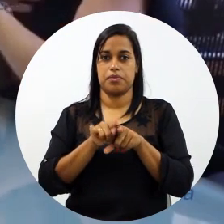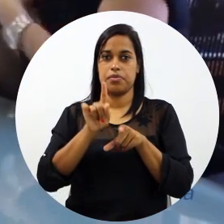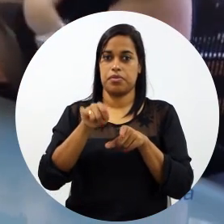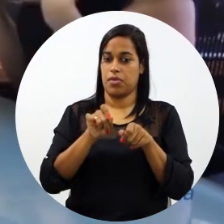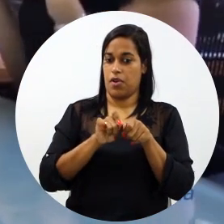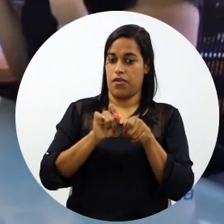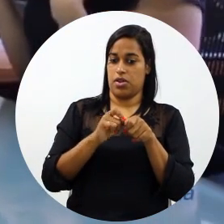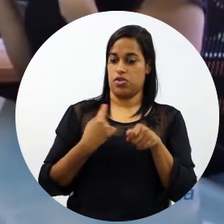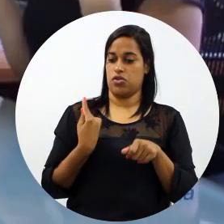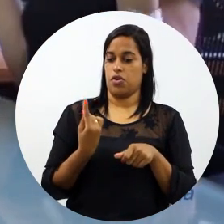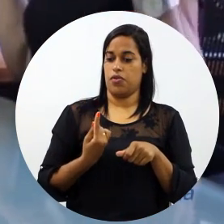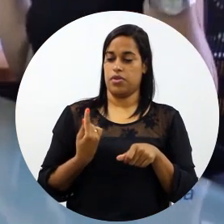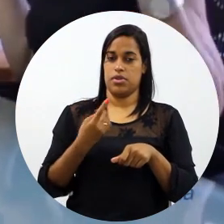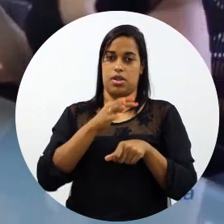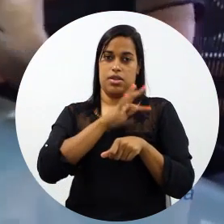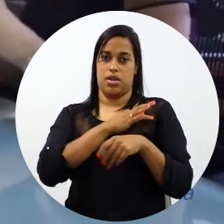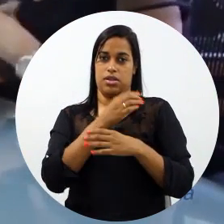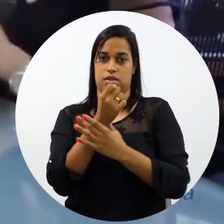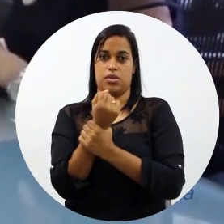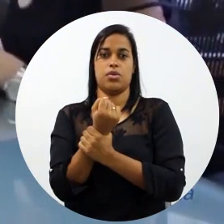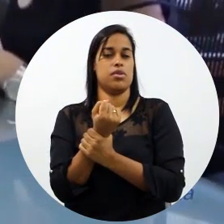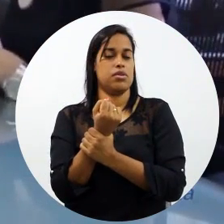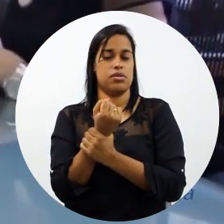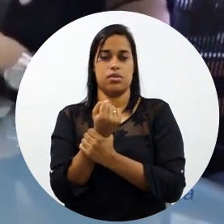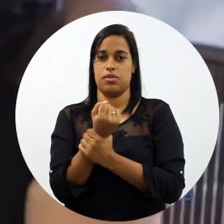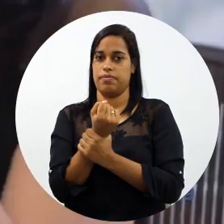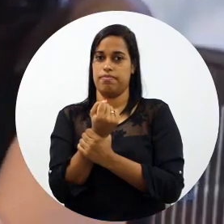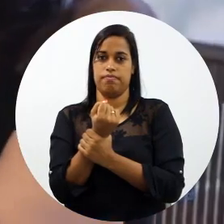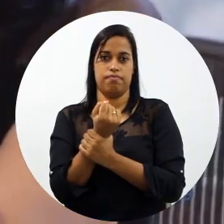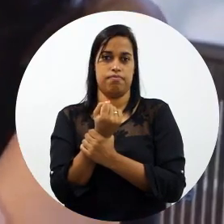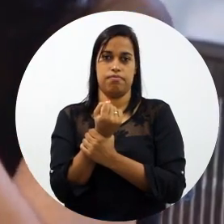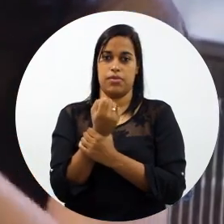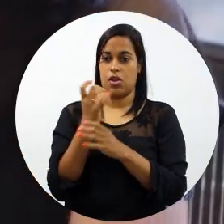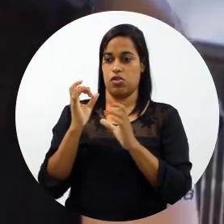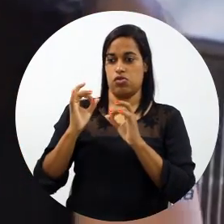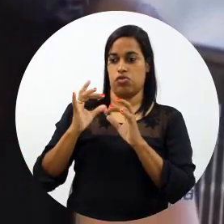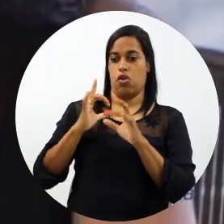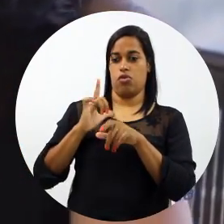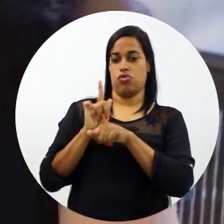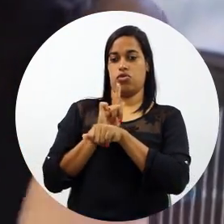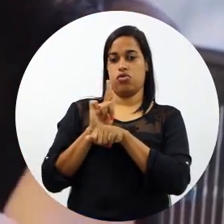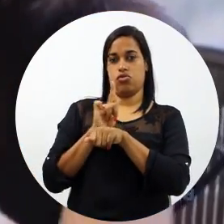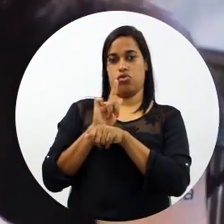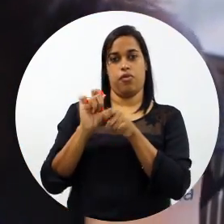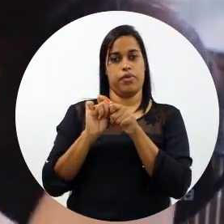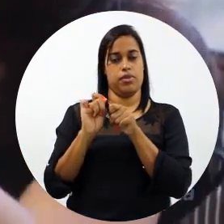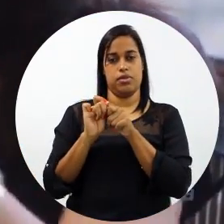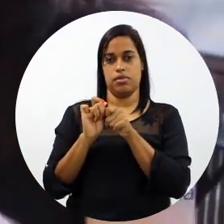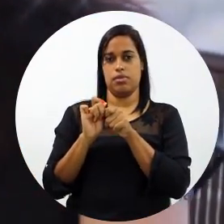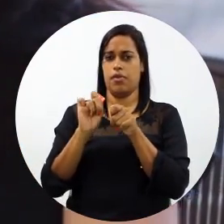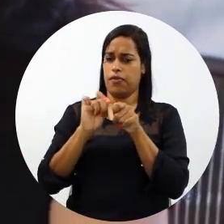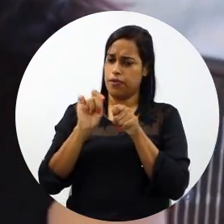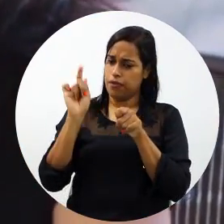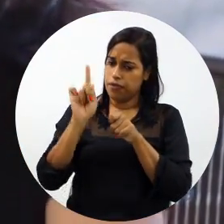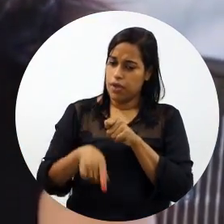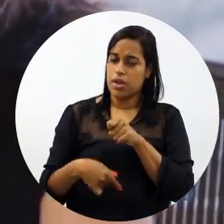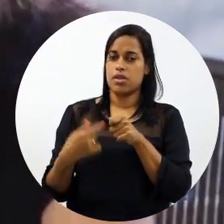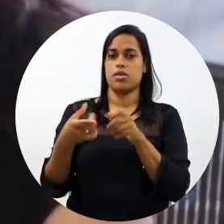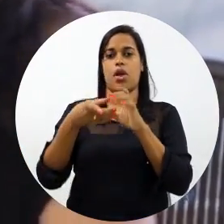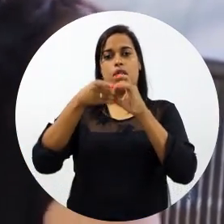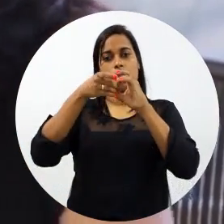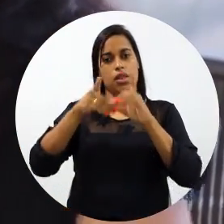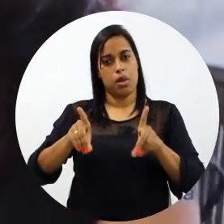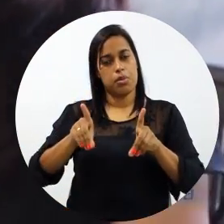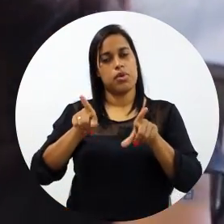faz só você, técnico de segurança, essa fala toda vez. Não deixa só o gestor fazer. Faz uma ação democrática